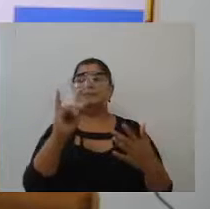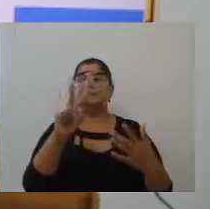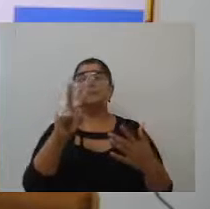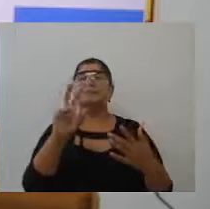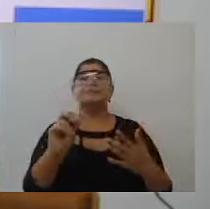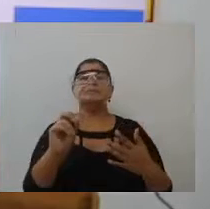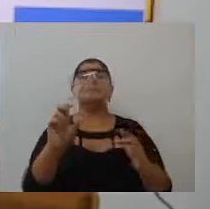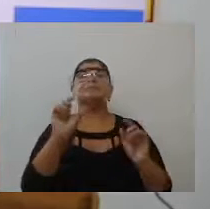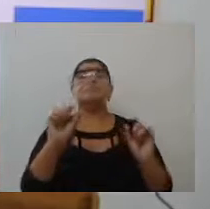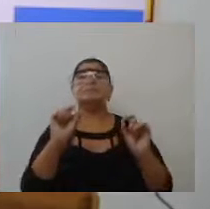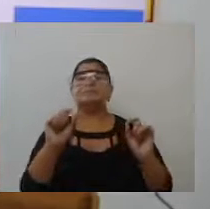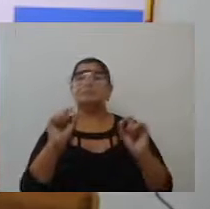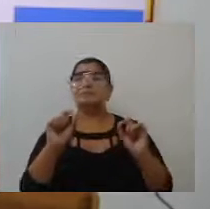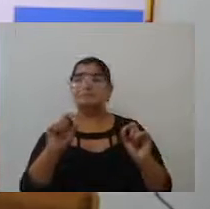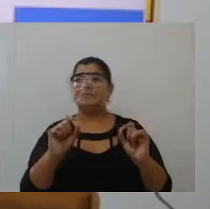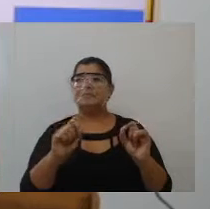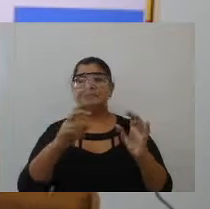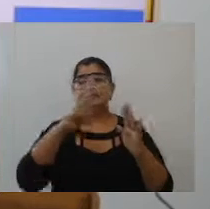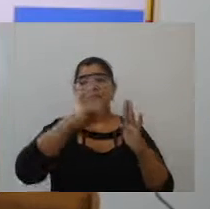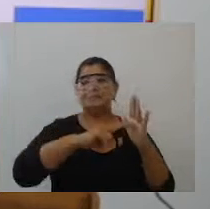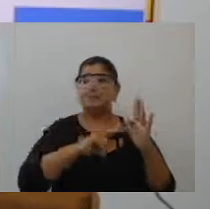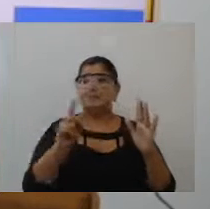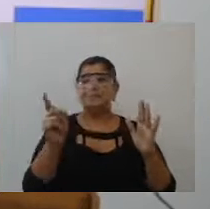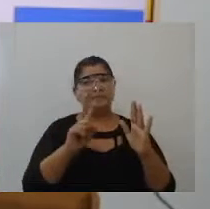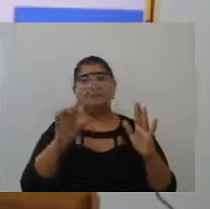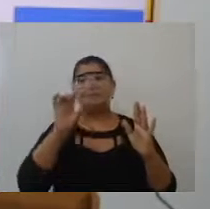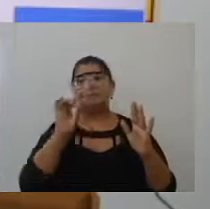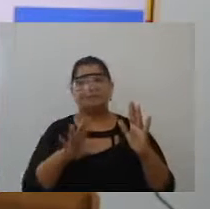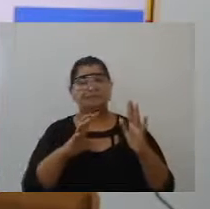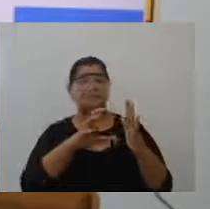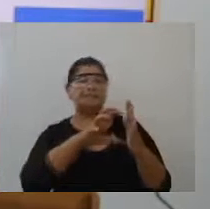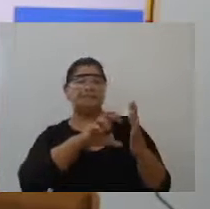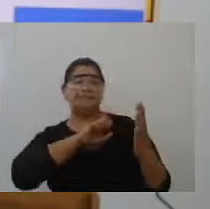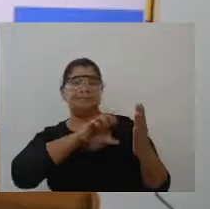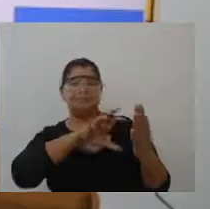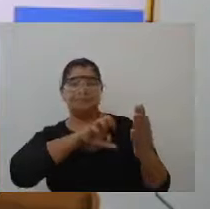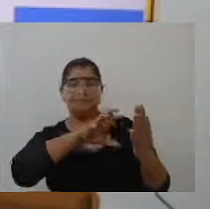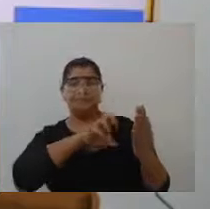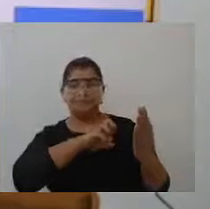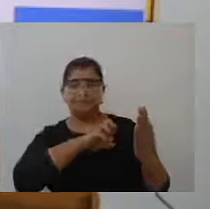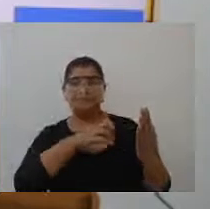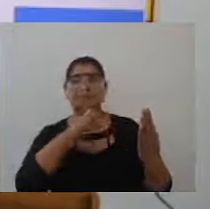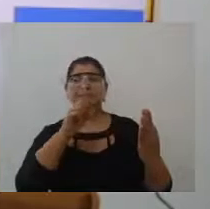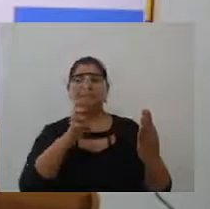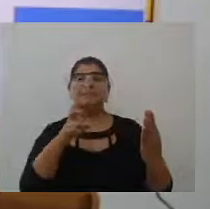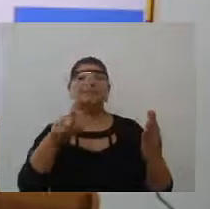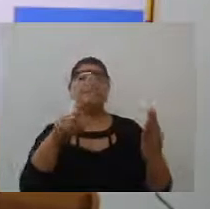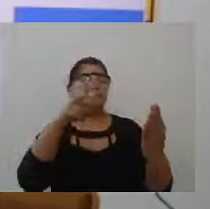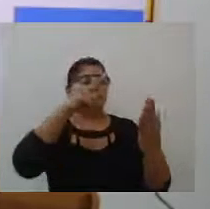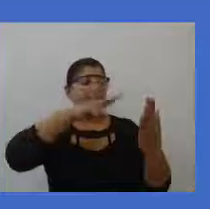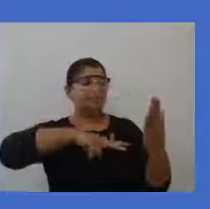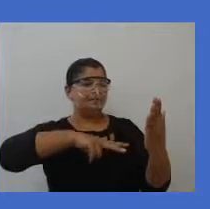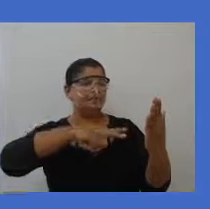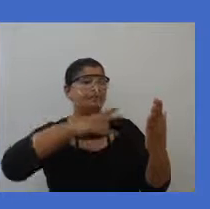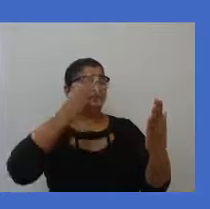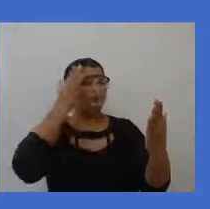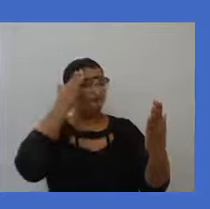texto e essas pessoas dizem assim, olha, eu não entendi, eu não sei o que o autor quis dizer. Leitura nem isso é